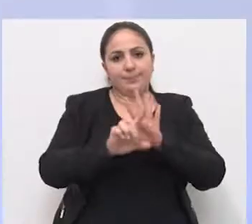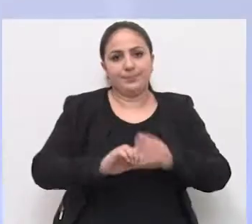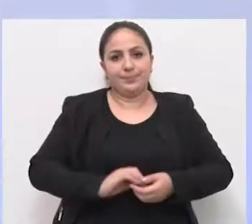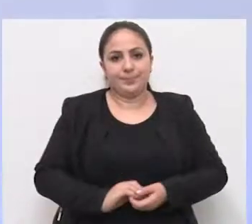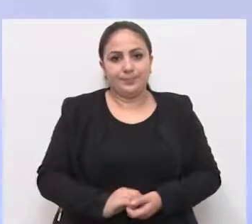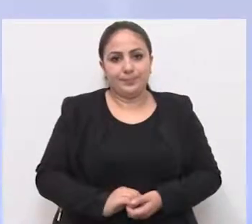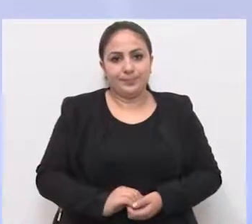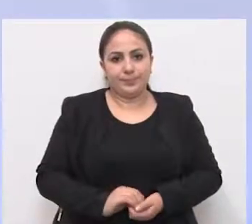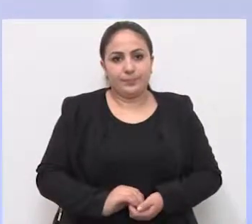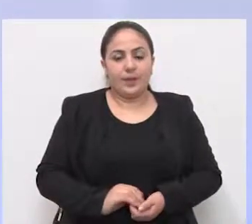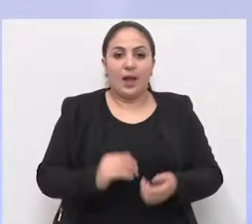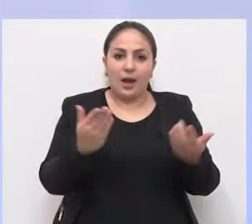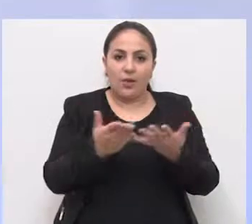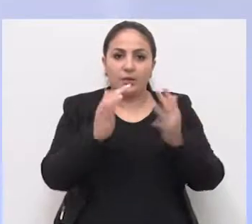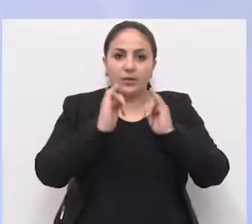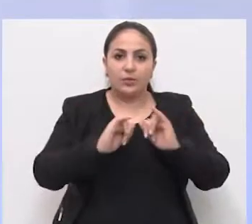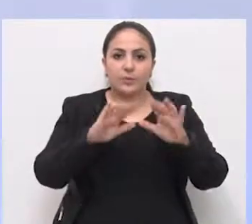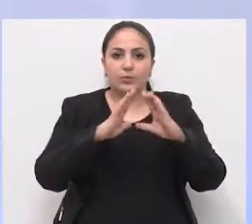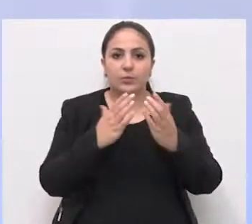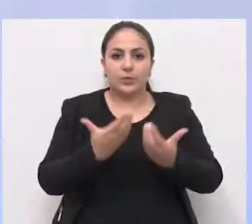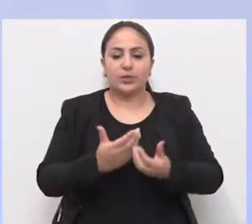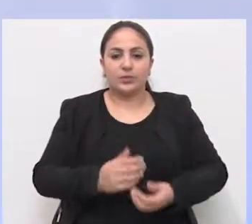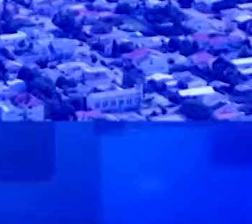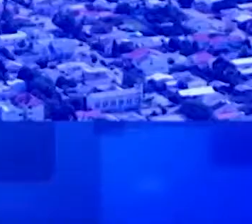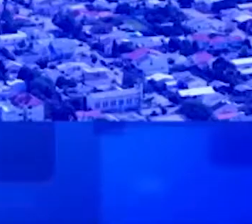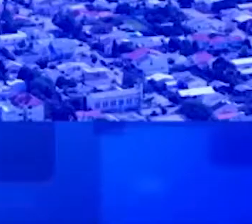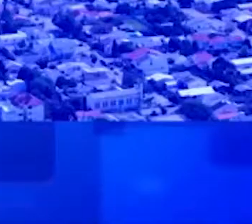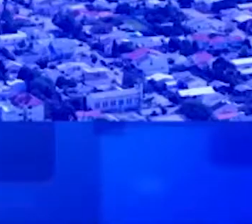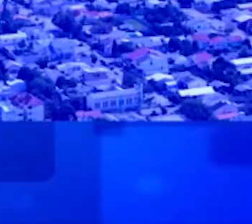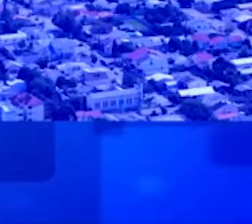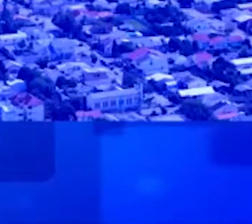medida. Agora, no canal da comunidade.